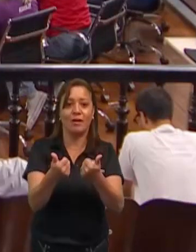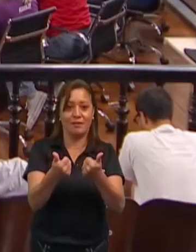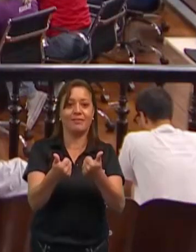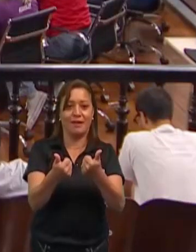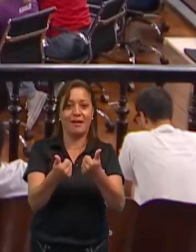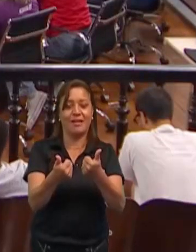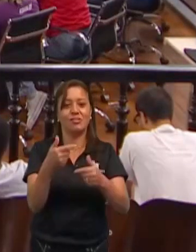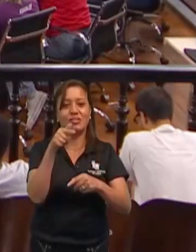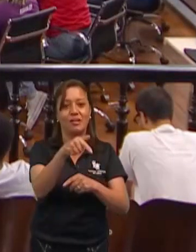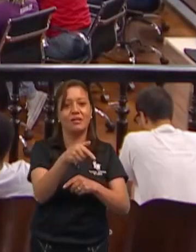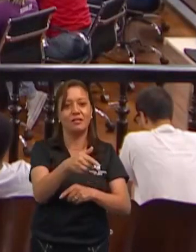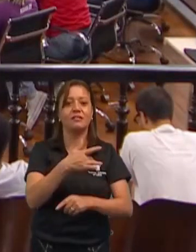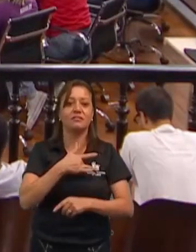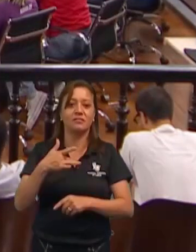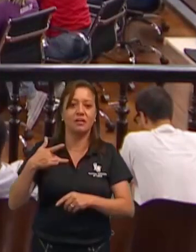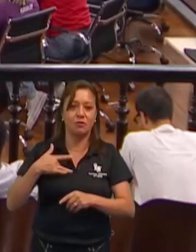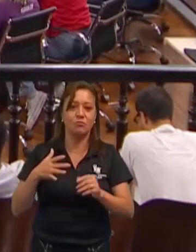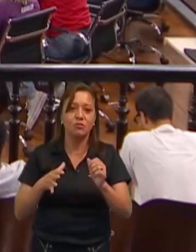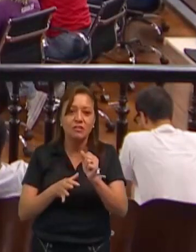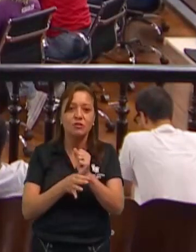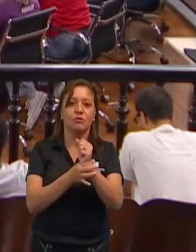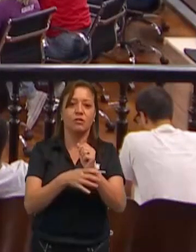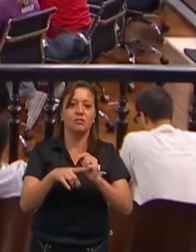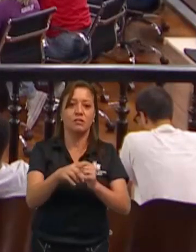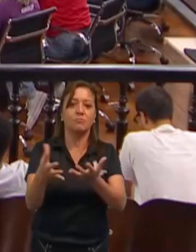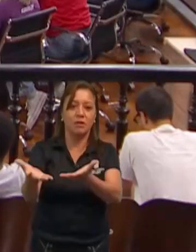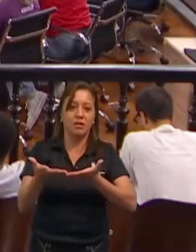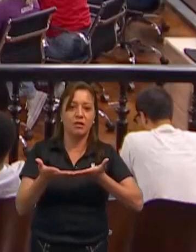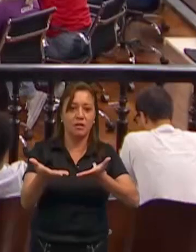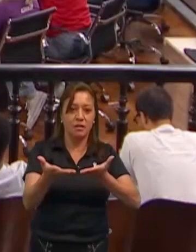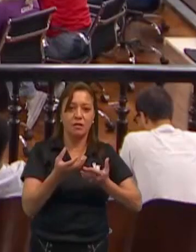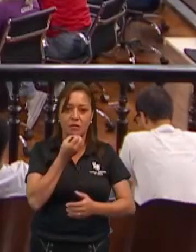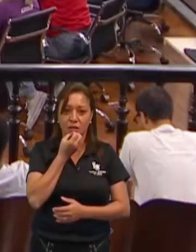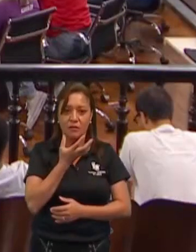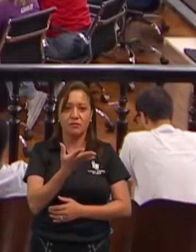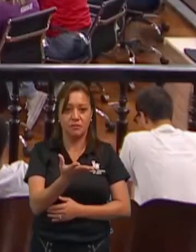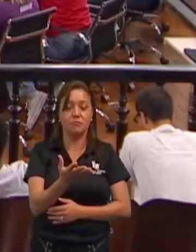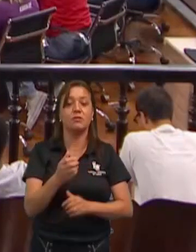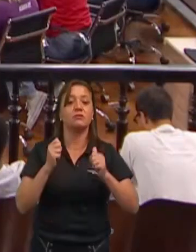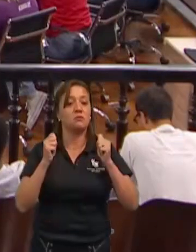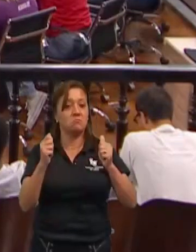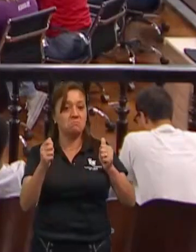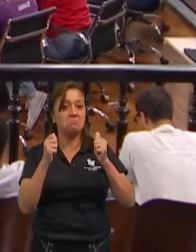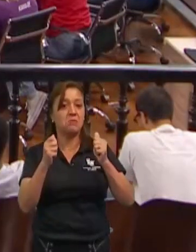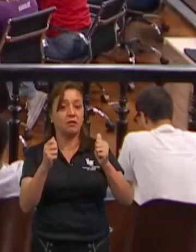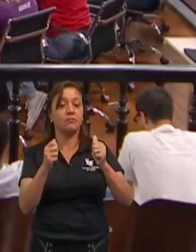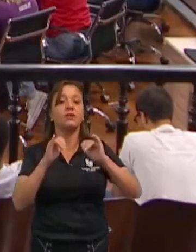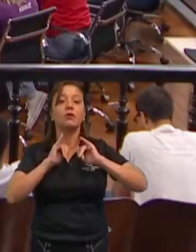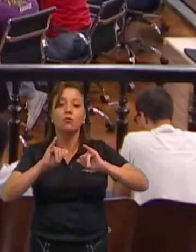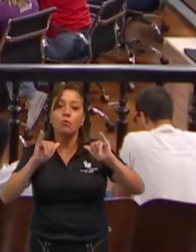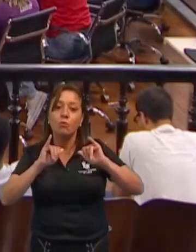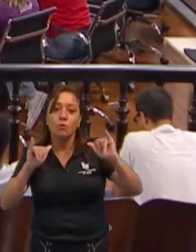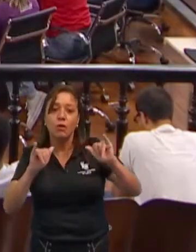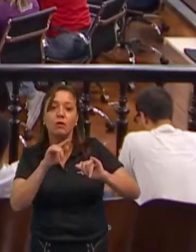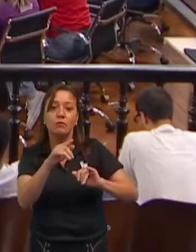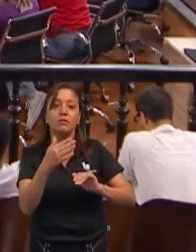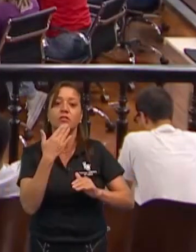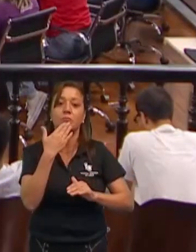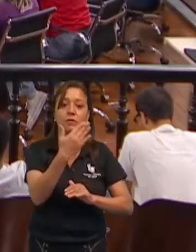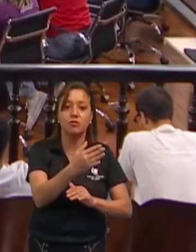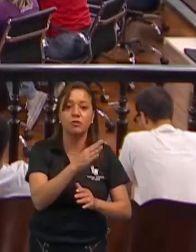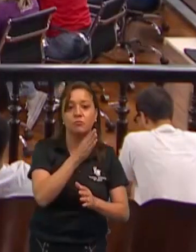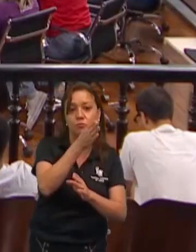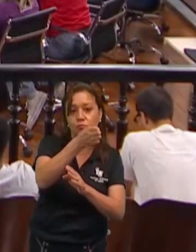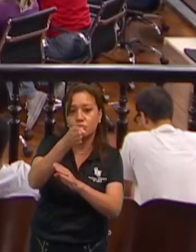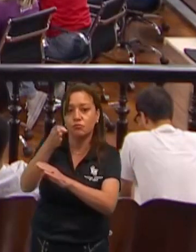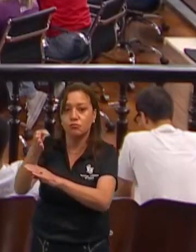a tranquilidade de ser bem recebido, como sempre. Inclusive, faço até aqui uma manifestação, fizemos também alguns encaminhamentos para as várias